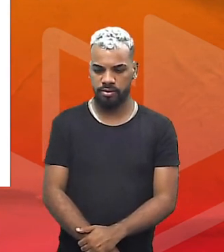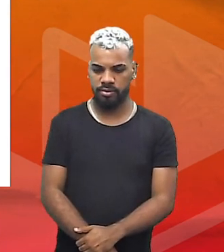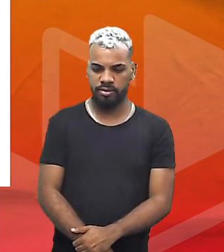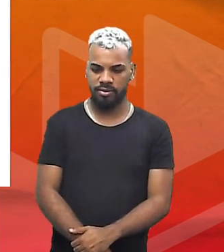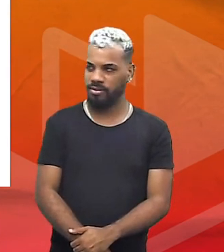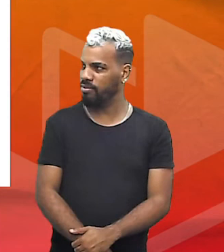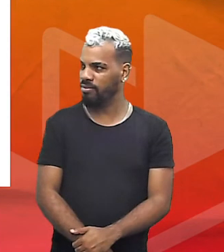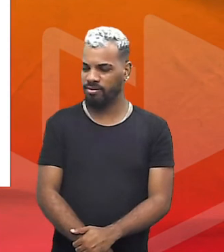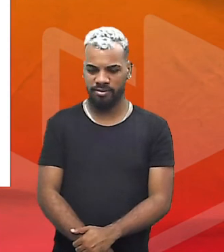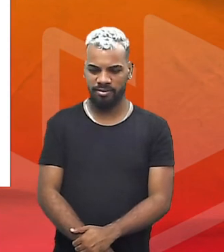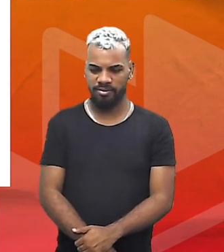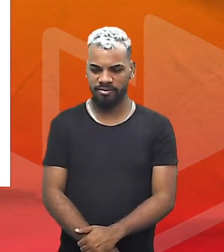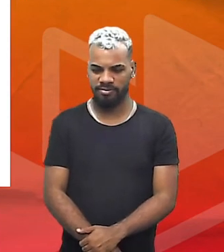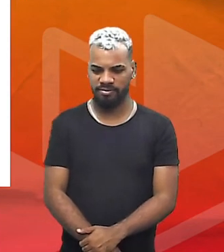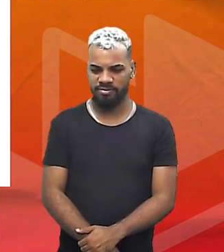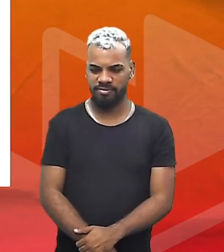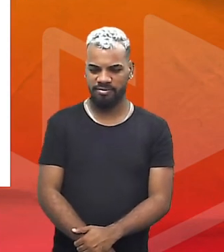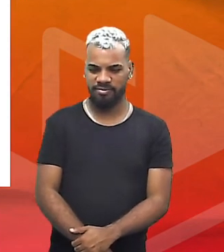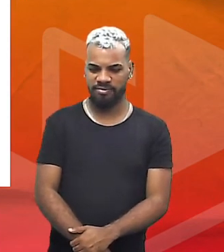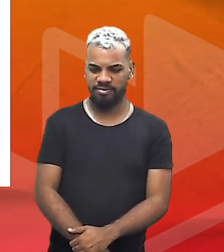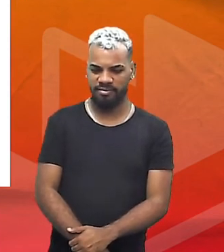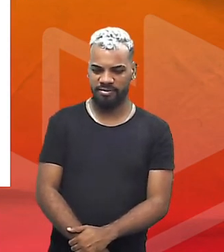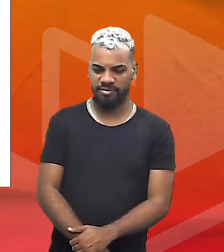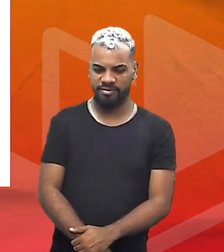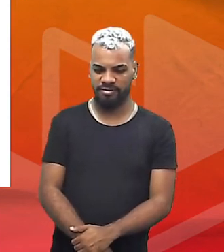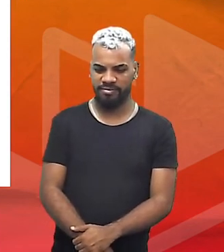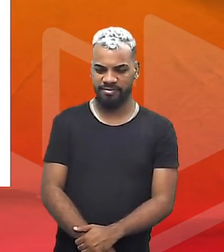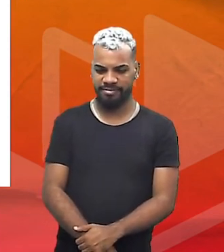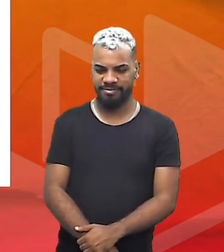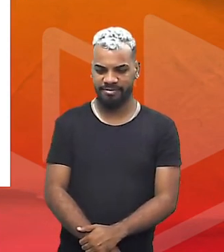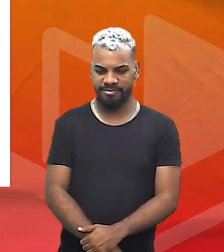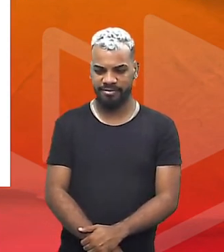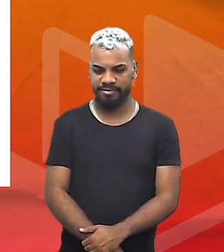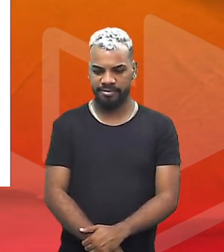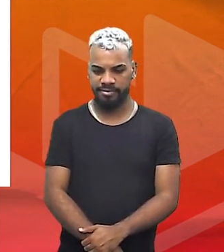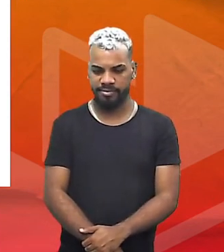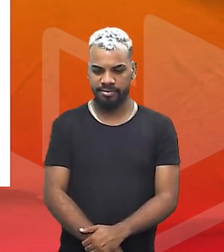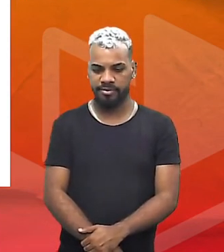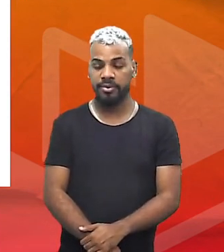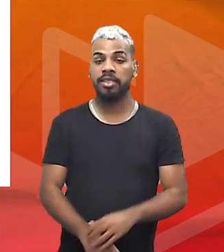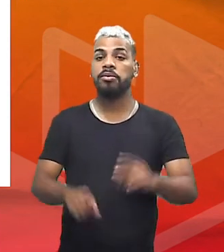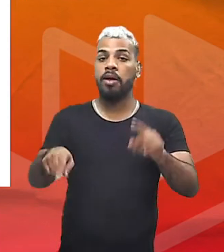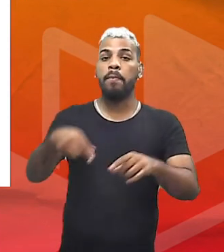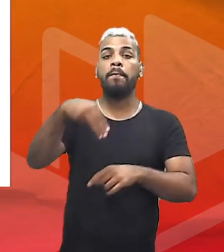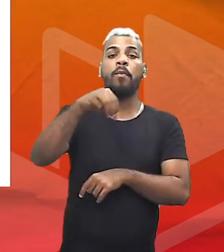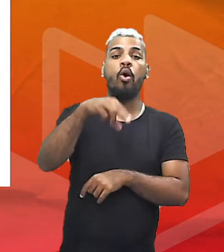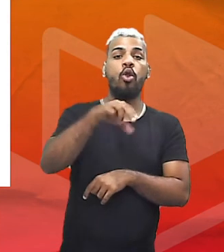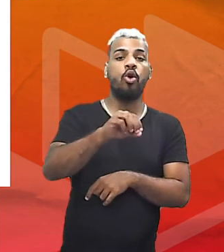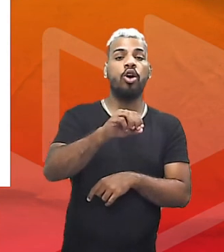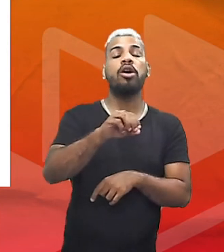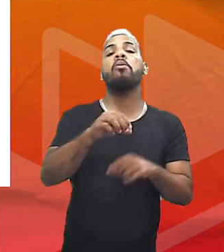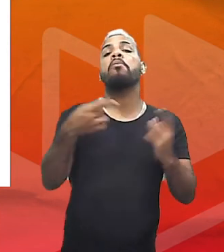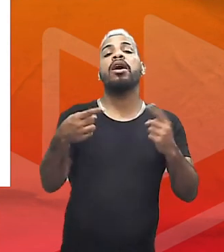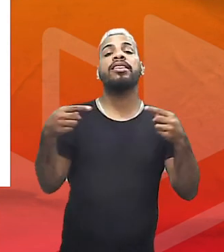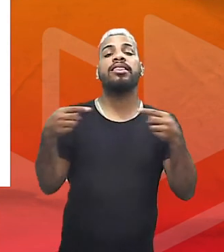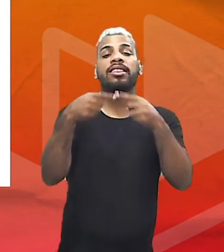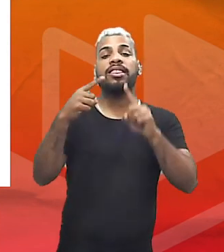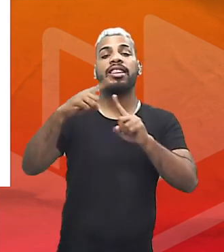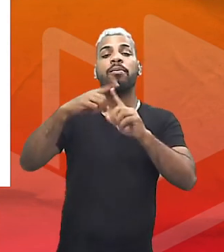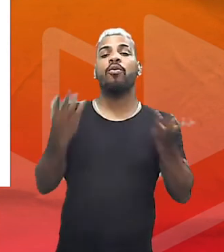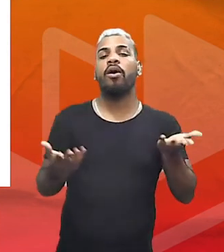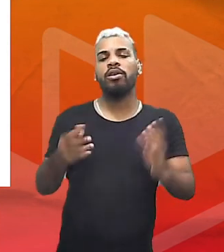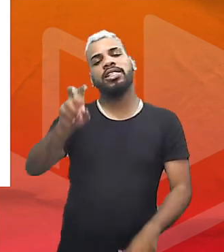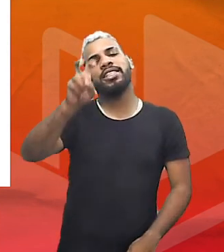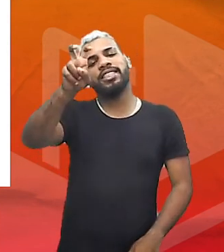ó também é um monossacarídeo e esse monossacarídeo aqui é de cinco carbonos